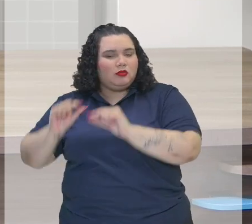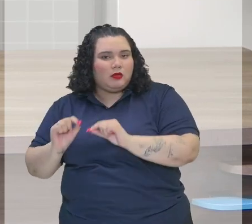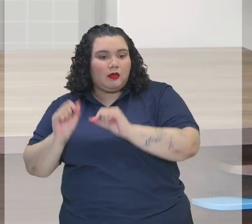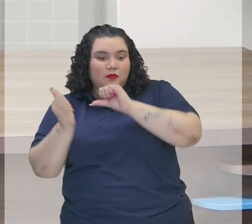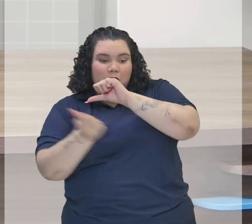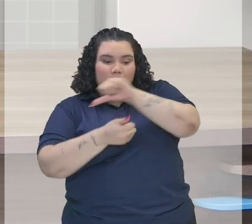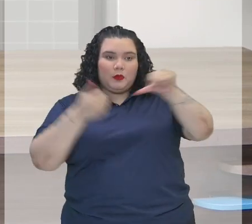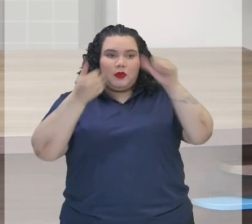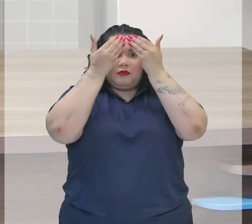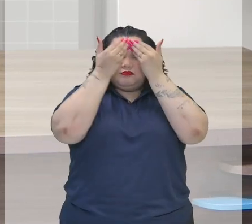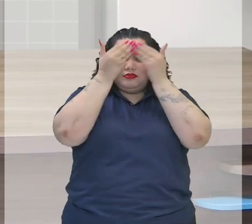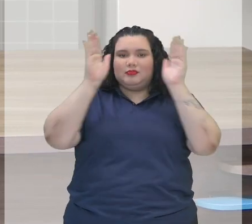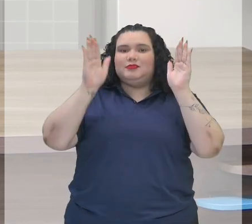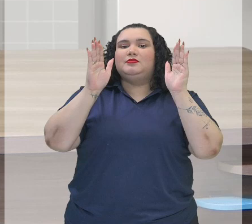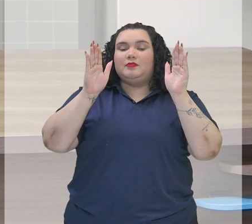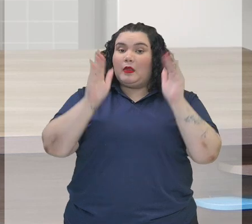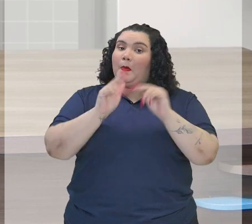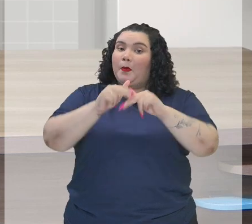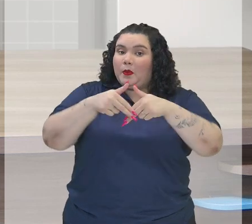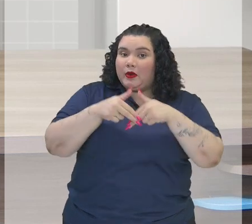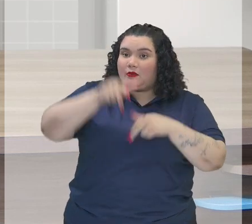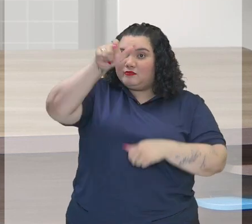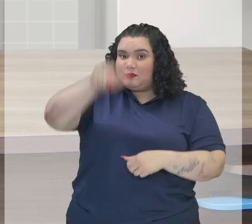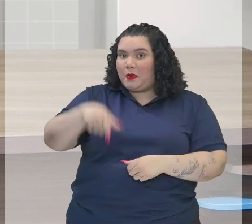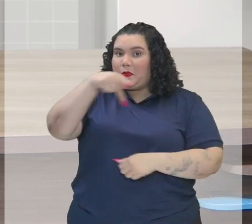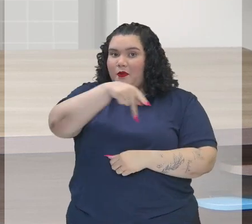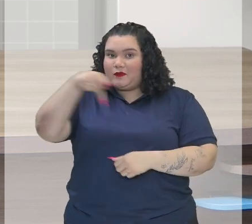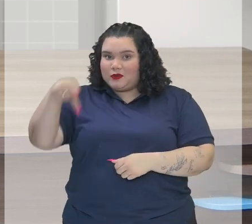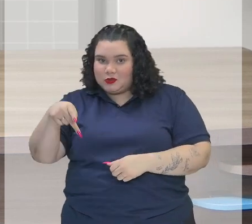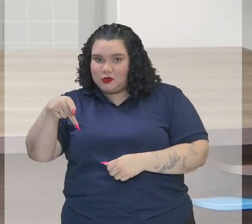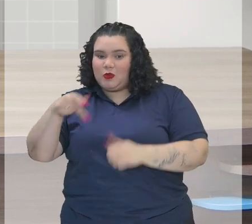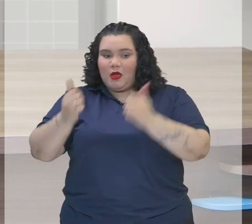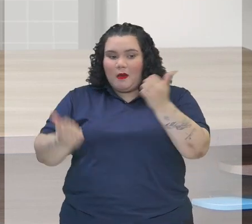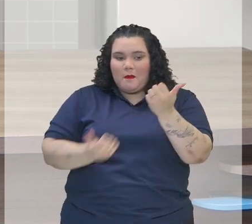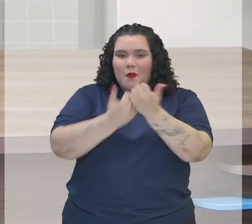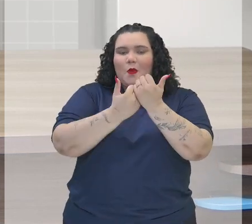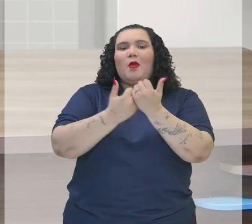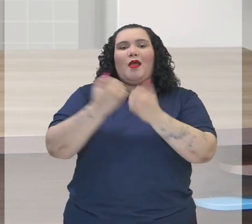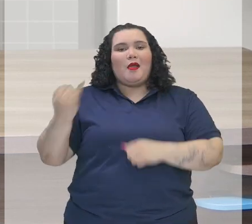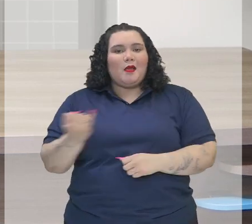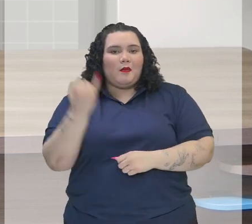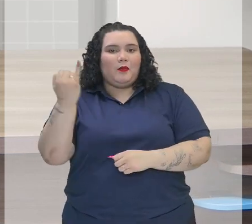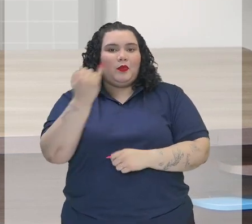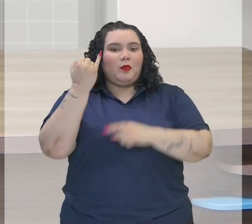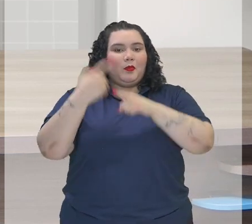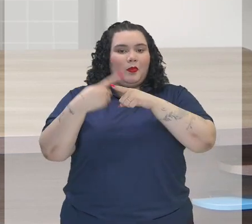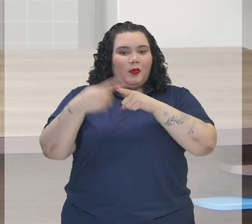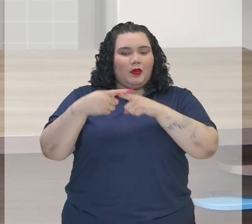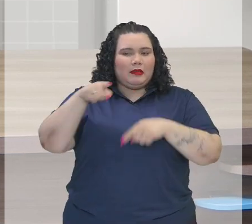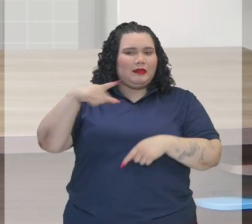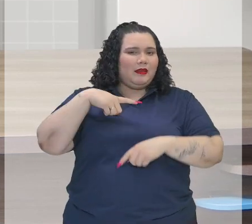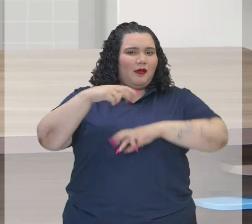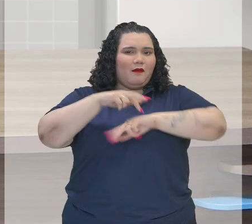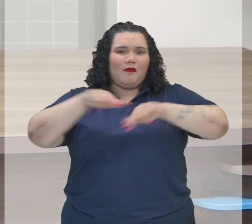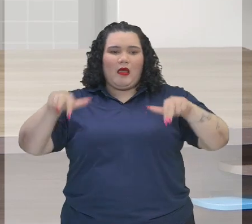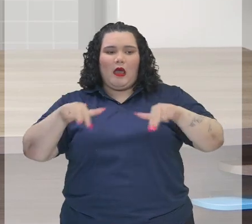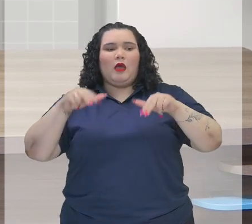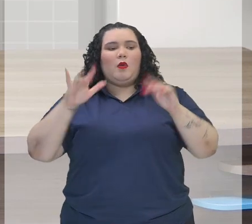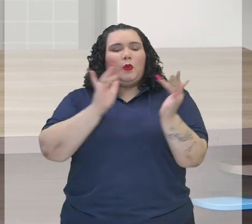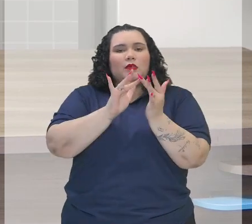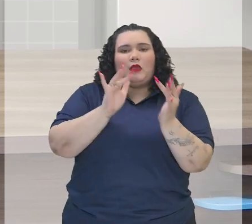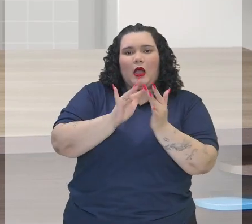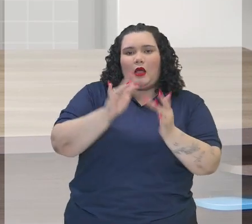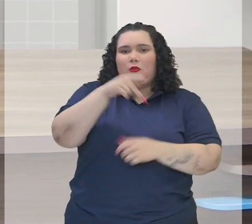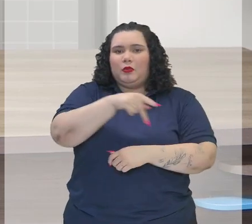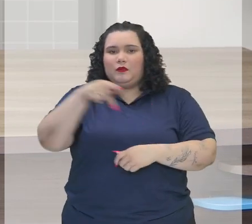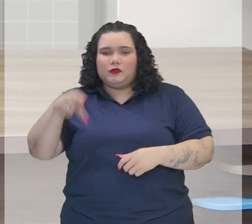professor presencial, é essencial, porque nesse contexto, vocês estão lidando com os estudantes das mais diversas formas possíveis, com